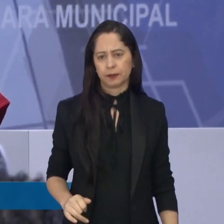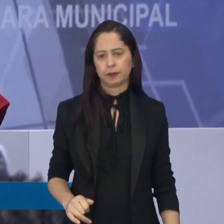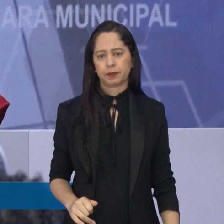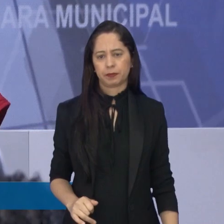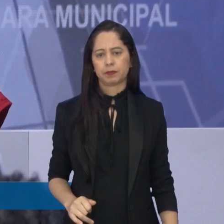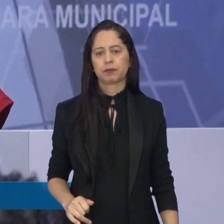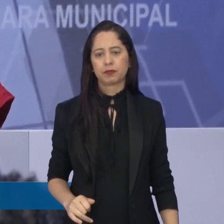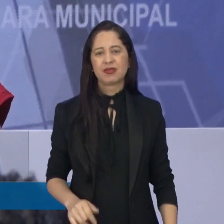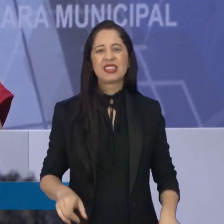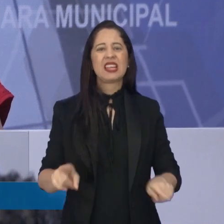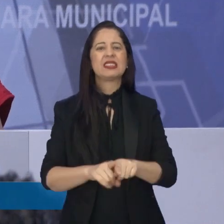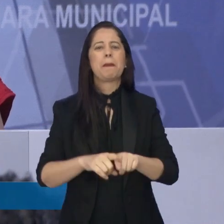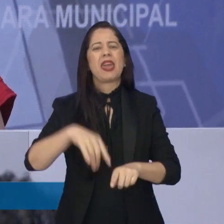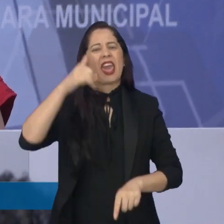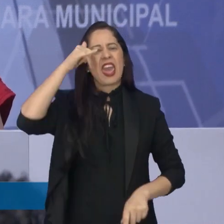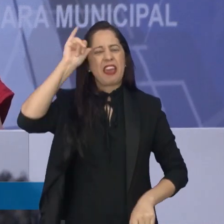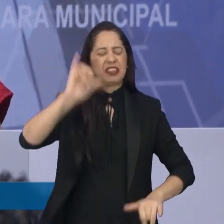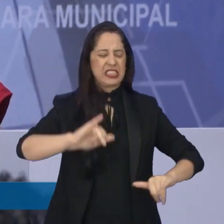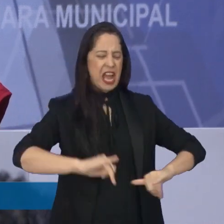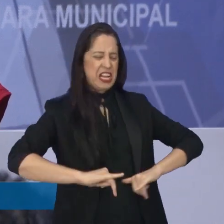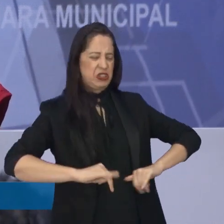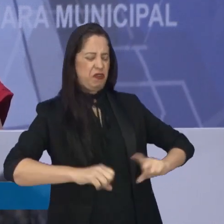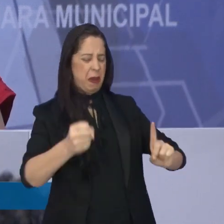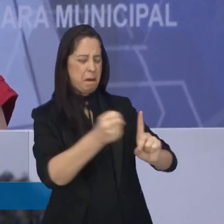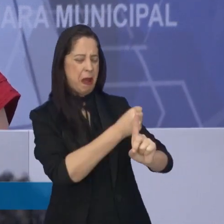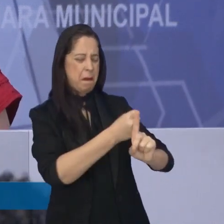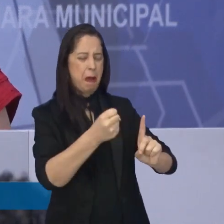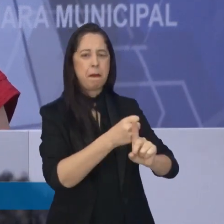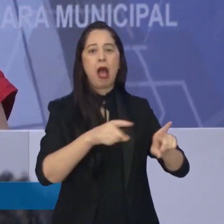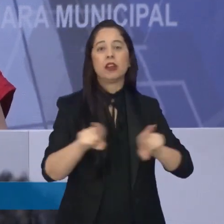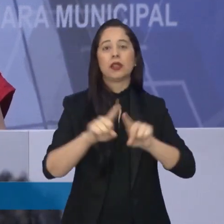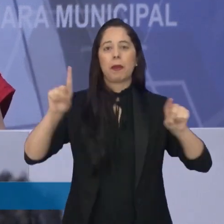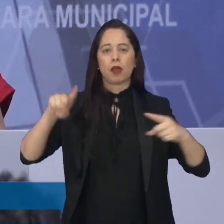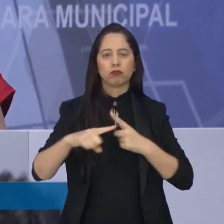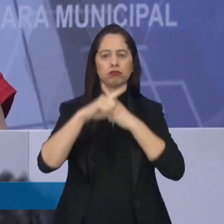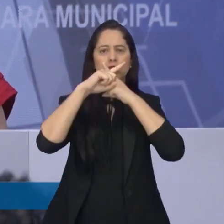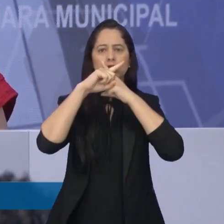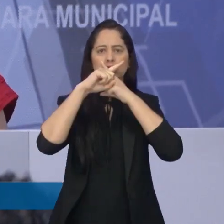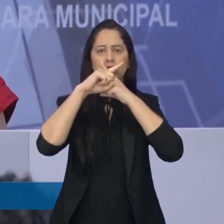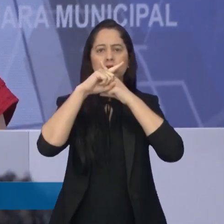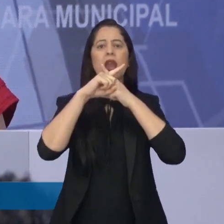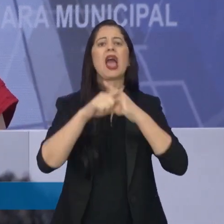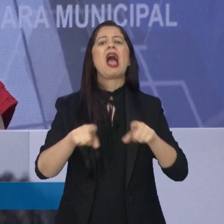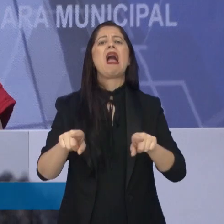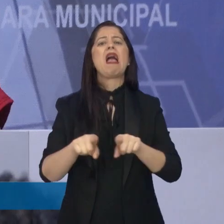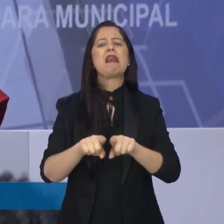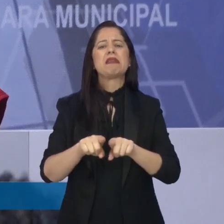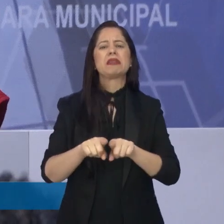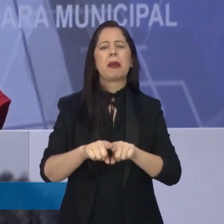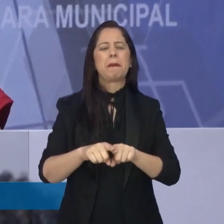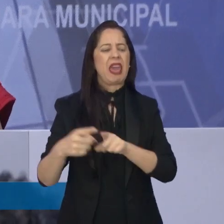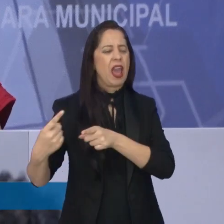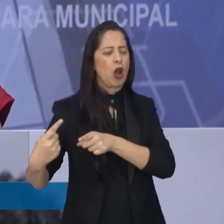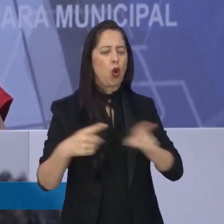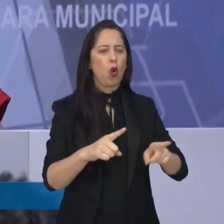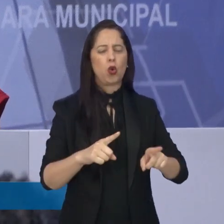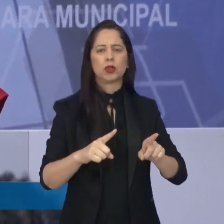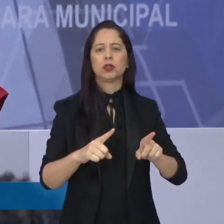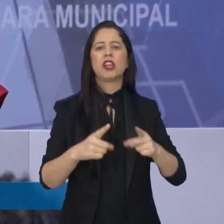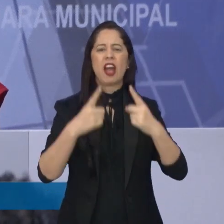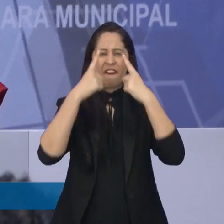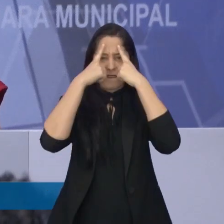desaparecimentos, da tortura, da censura e da violação sistemática dos direitos